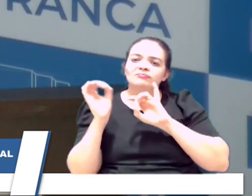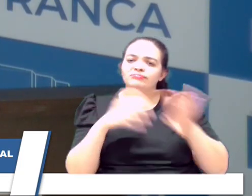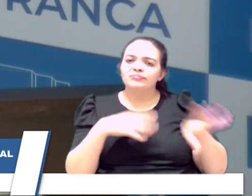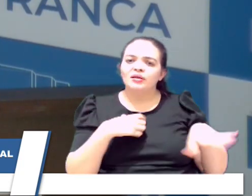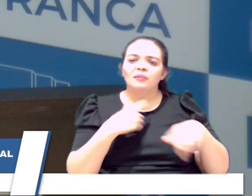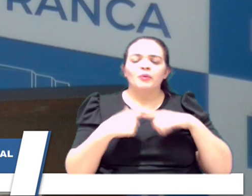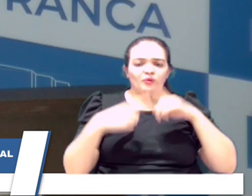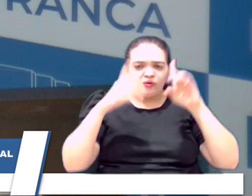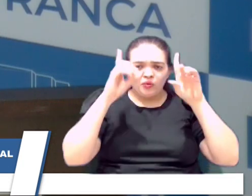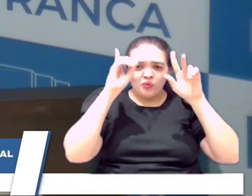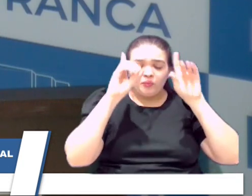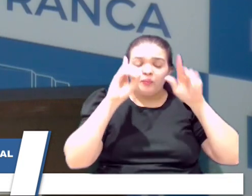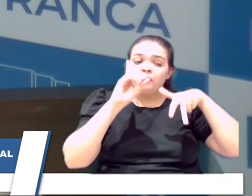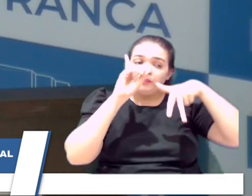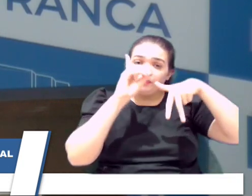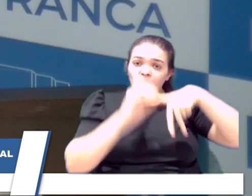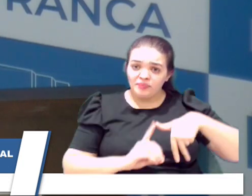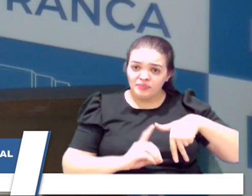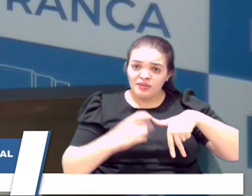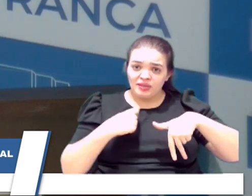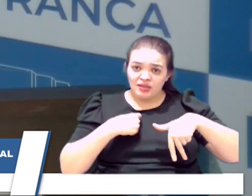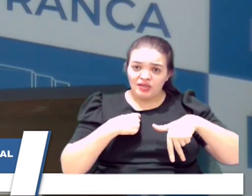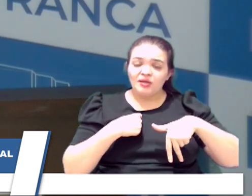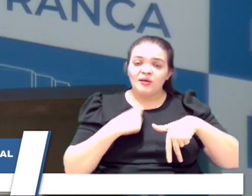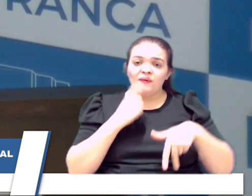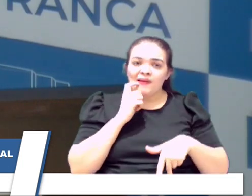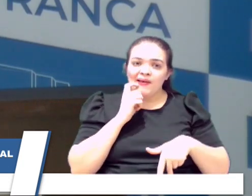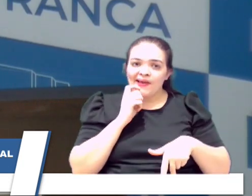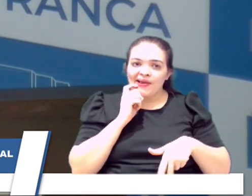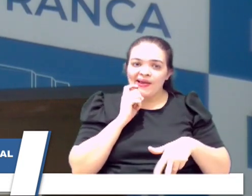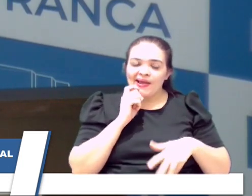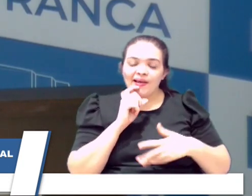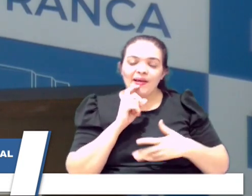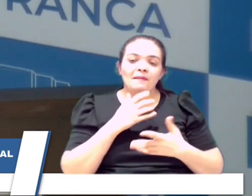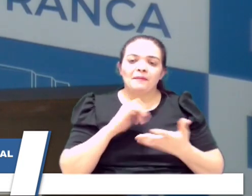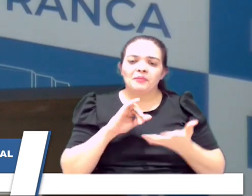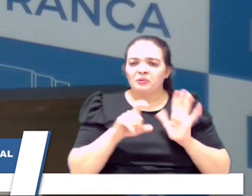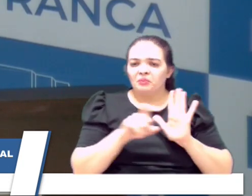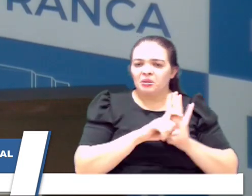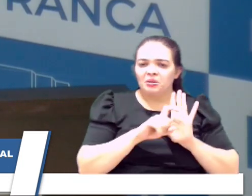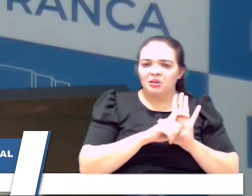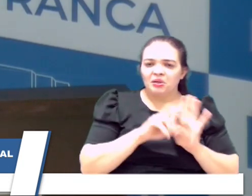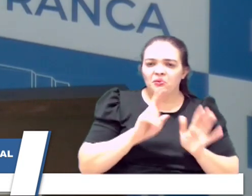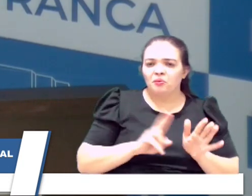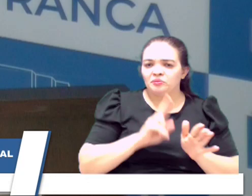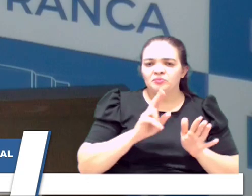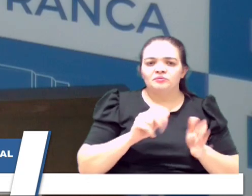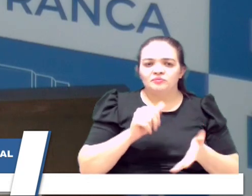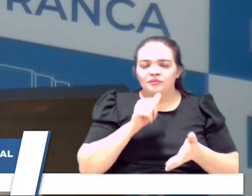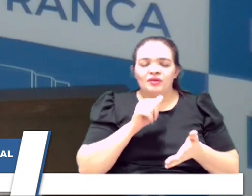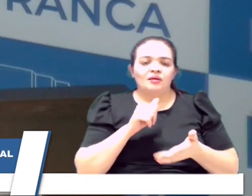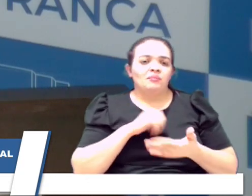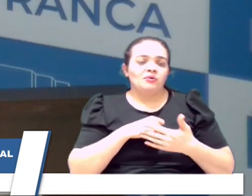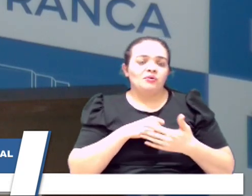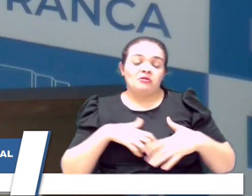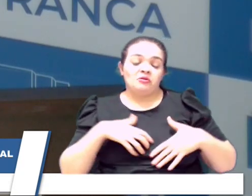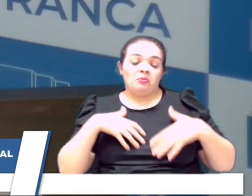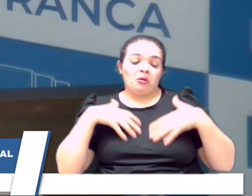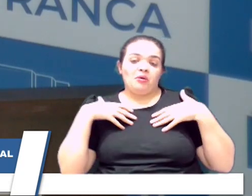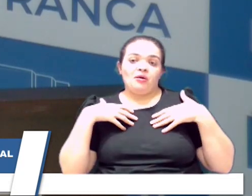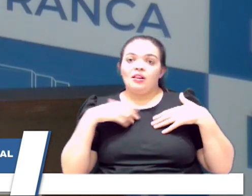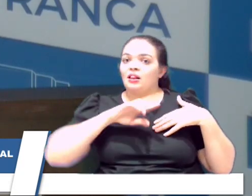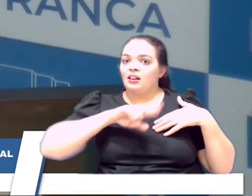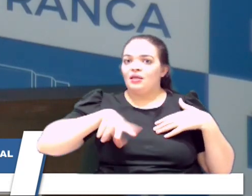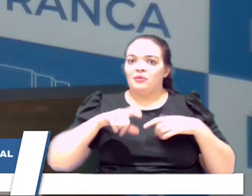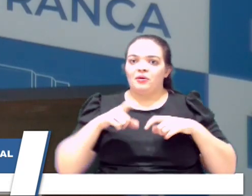deficiente, por ser um PCD, só por causa de prazer, né, das drogas. Mas, tipo, as pessoas usavam pelo ego, não pela medicina, né?